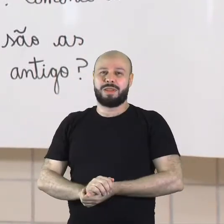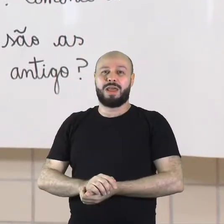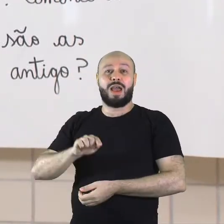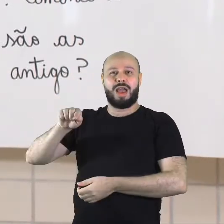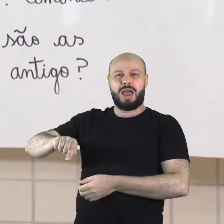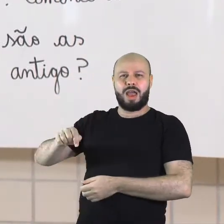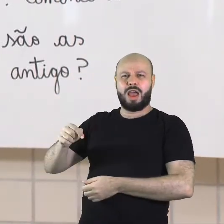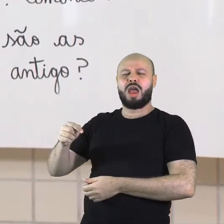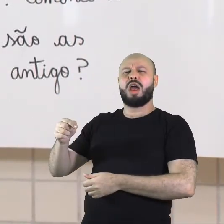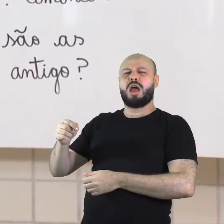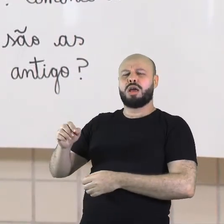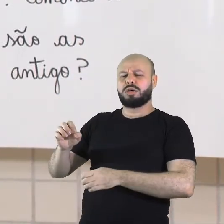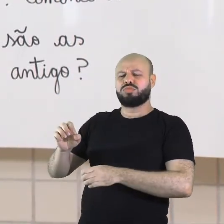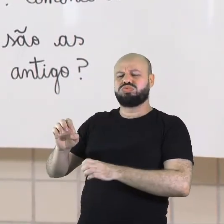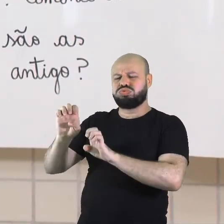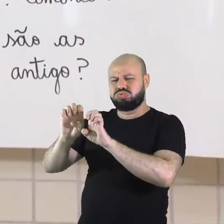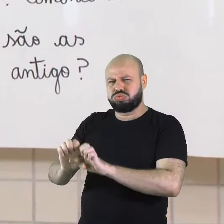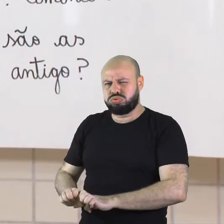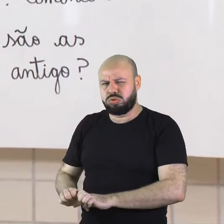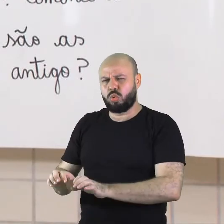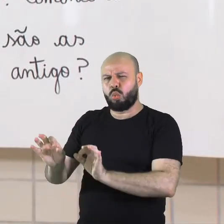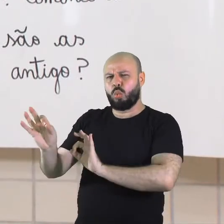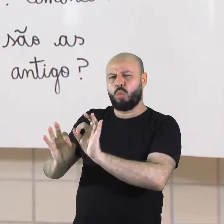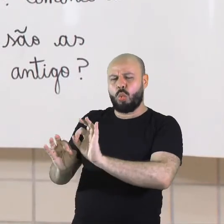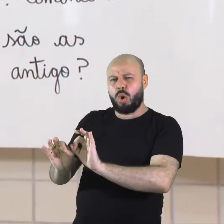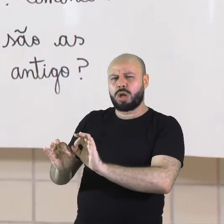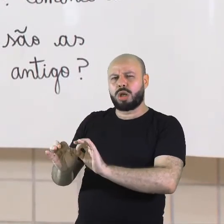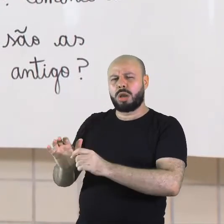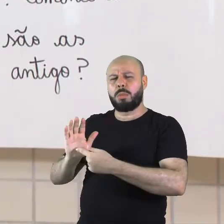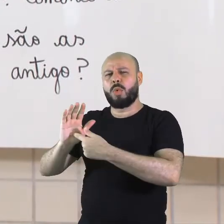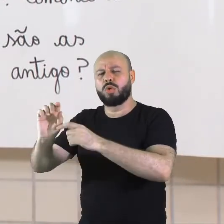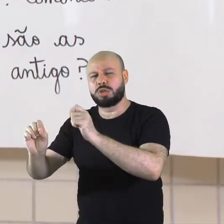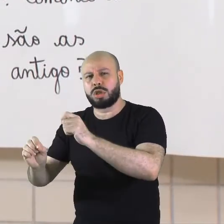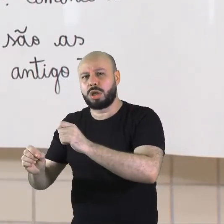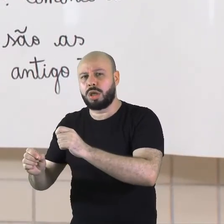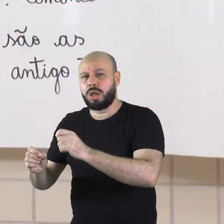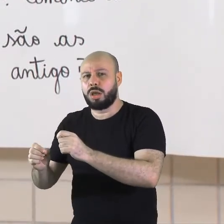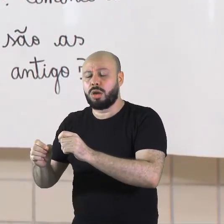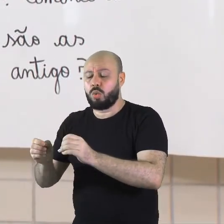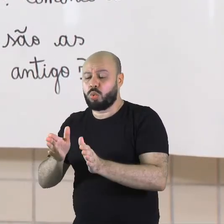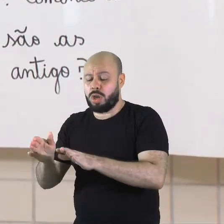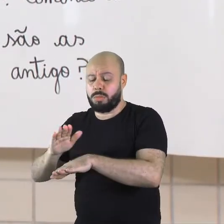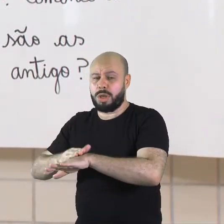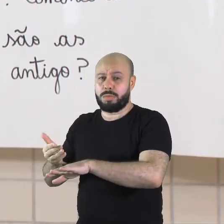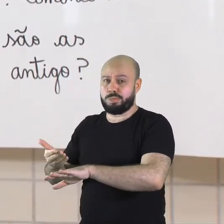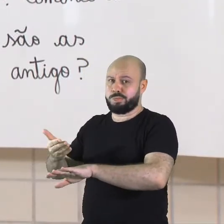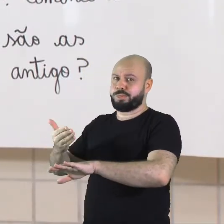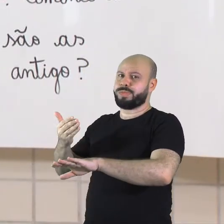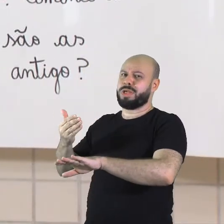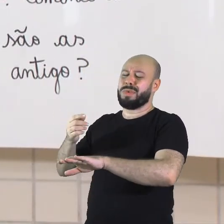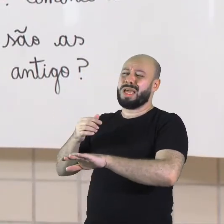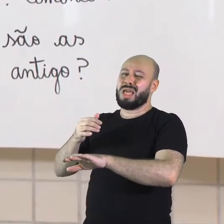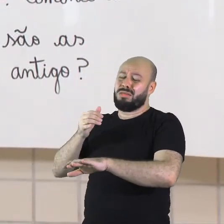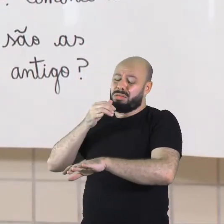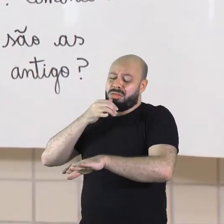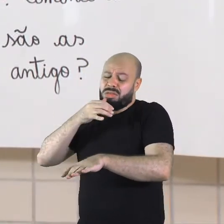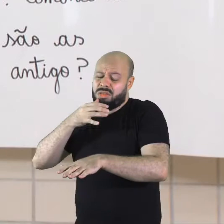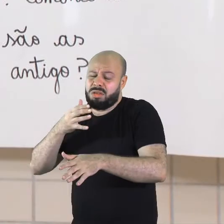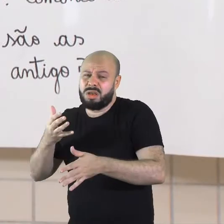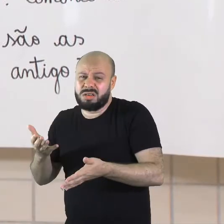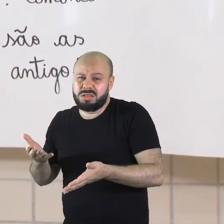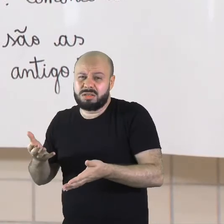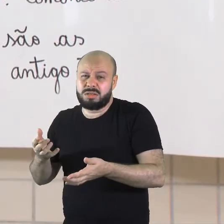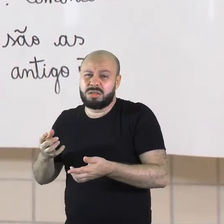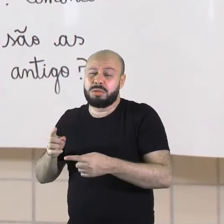né, poeticamente, ele fala de um tempo que foi um tempo sombrio, triste e ao mesmo tempo